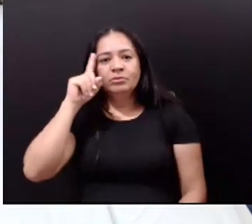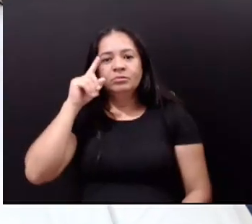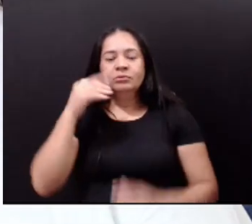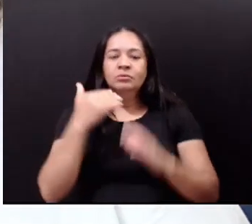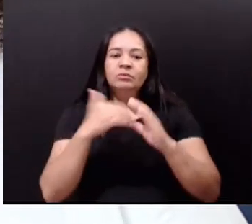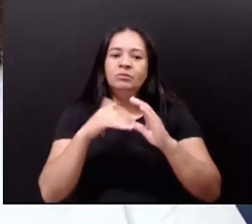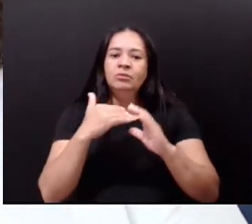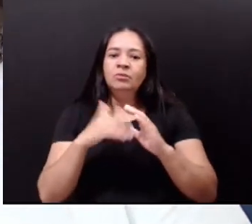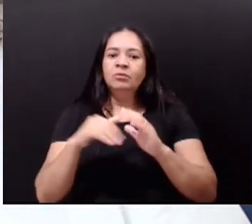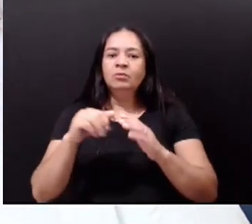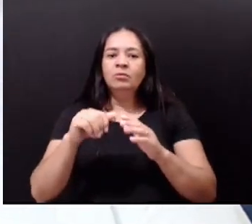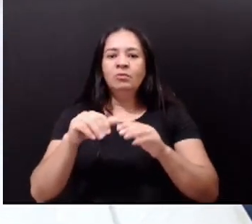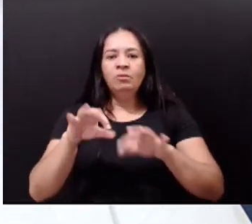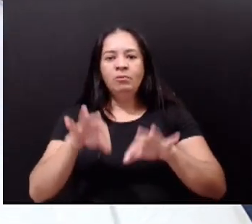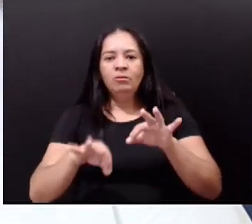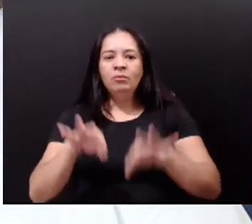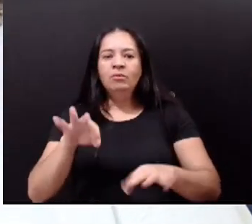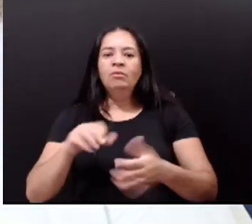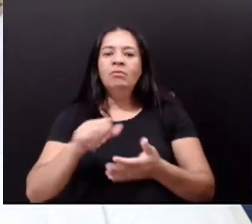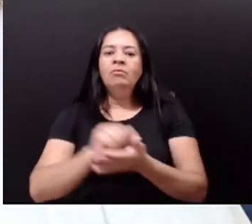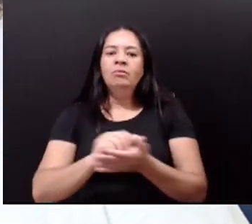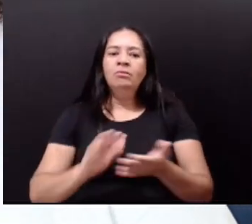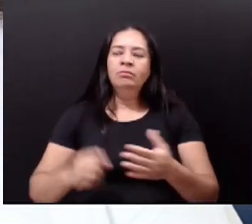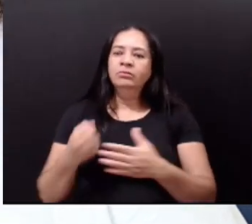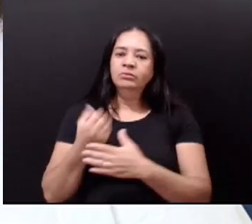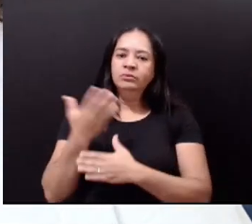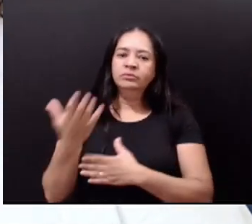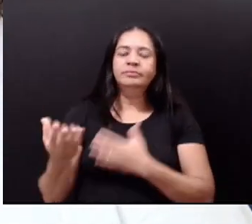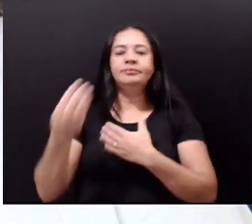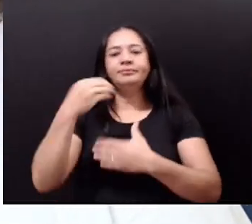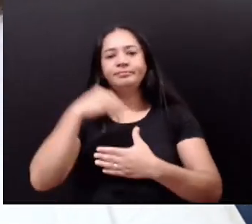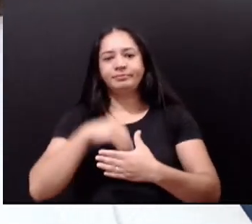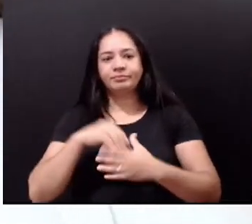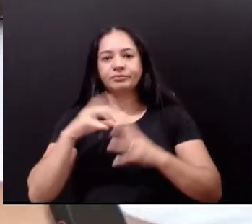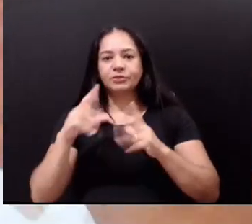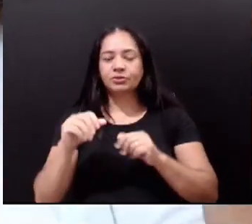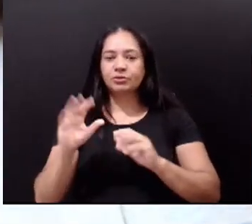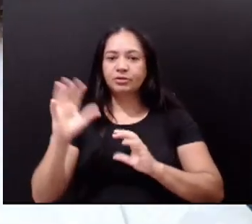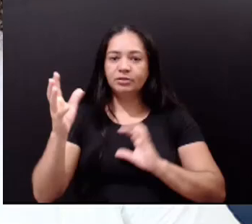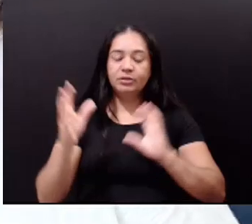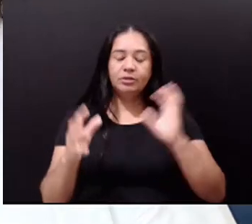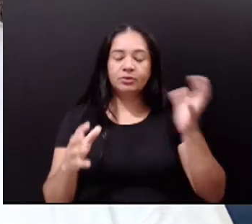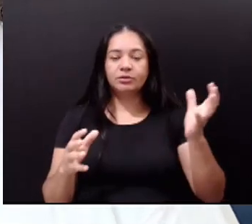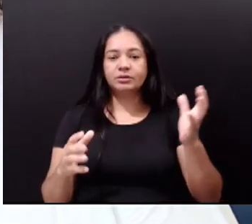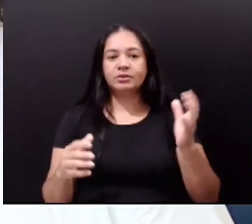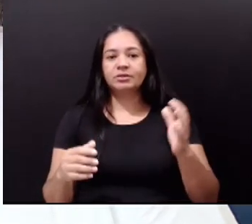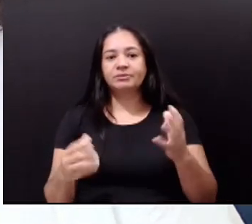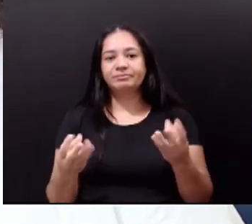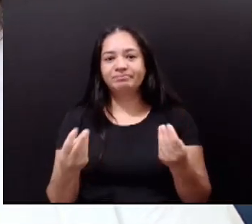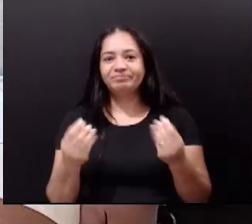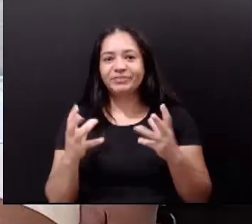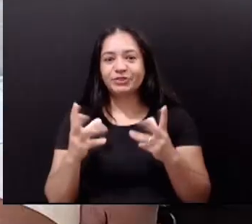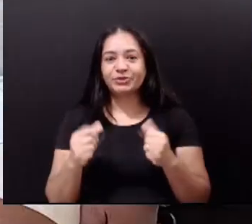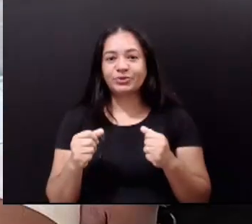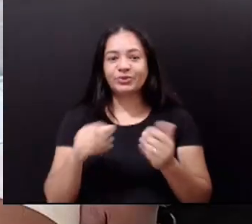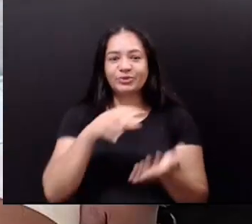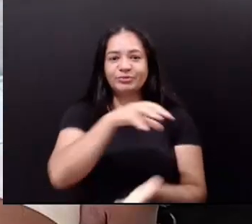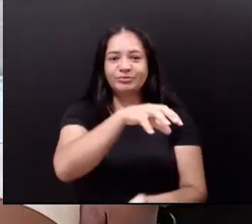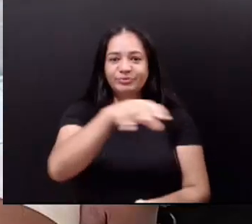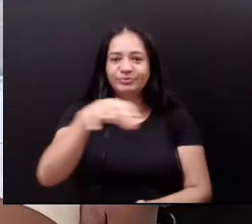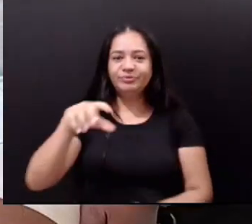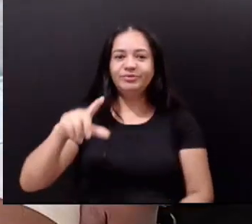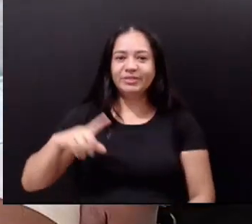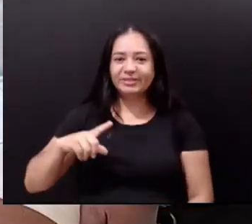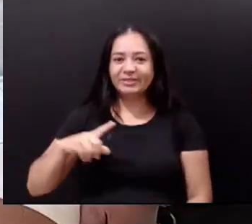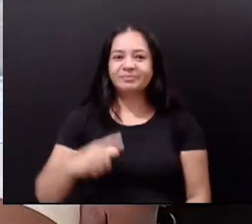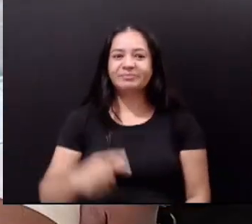atividades externas, internas, né? E tudo que está acontecendo nas todas as unidades que a gente tem na Seta. E para você